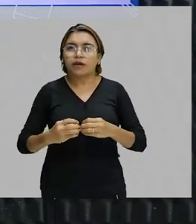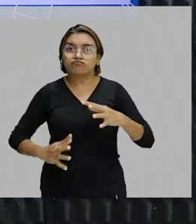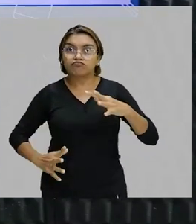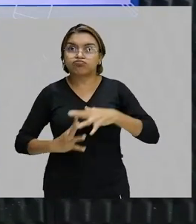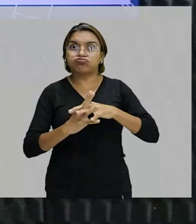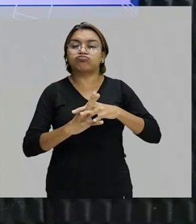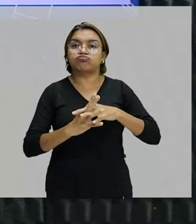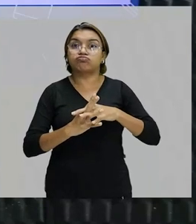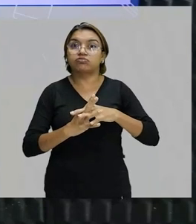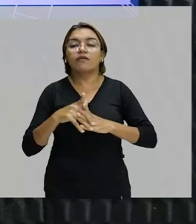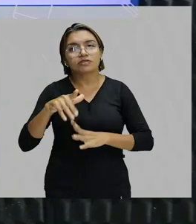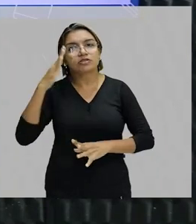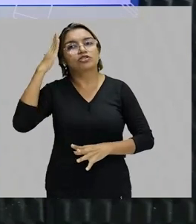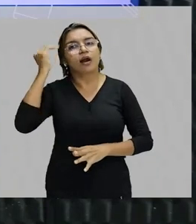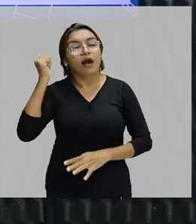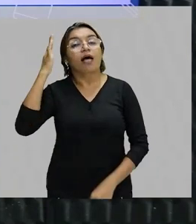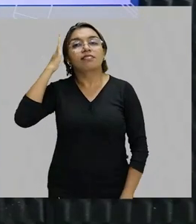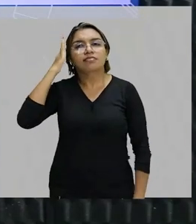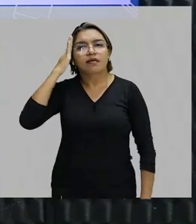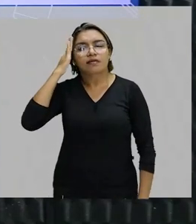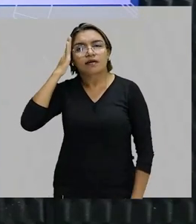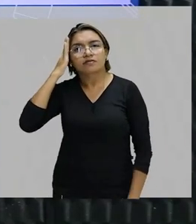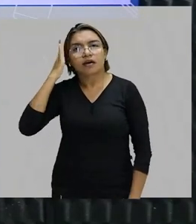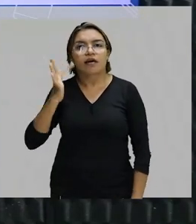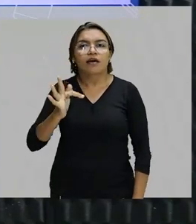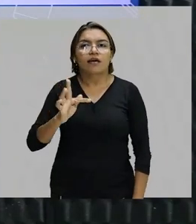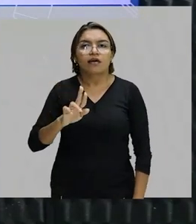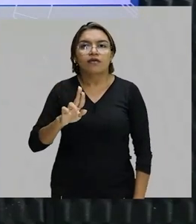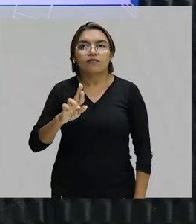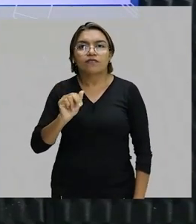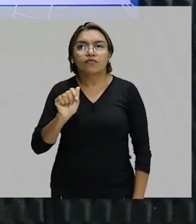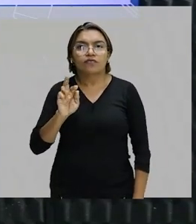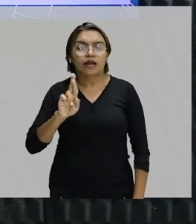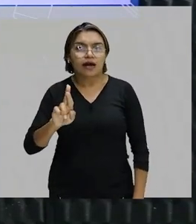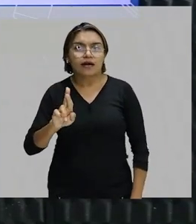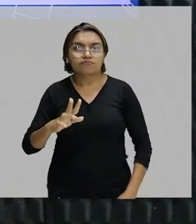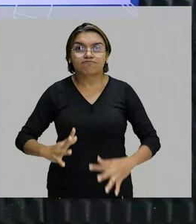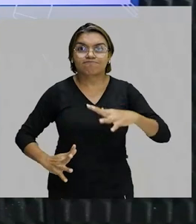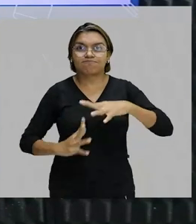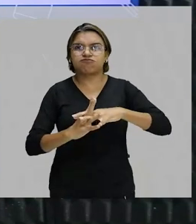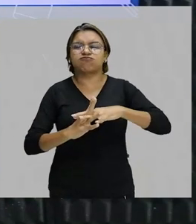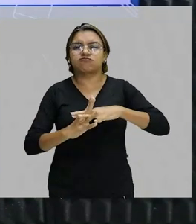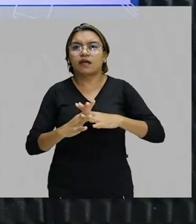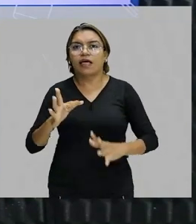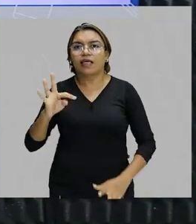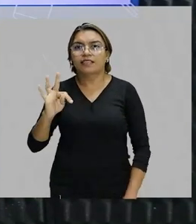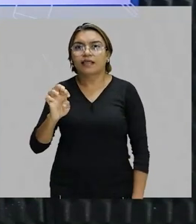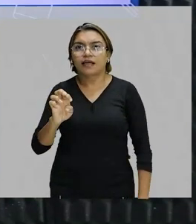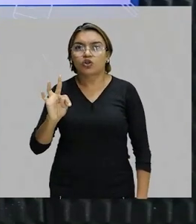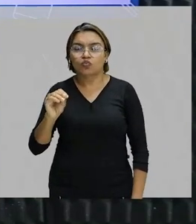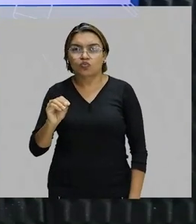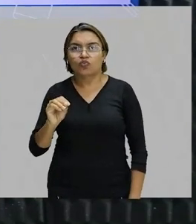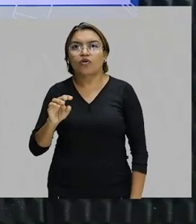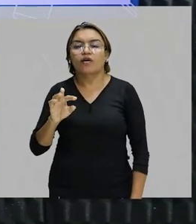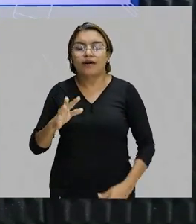gastos aí você já sabe o que que é furar o teto de gasto é gastar além do que o orçamento prevê e pro neoliberalismo Isso é